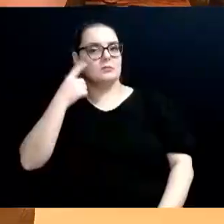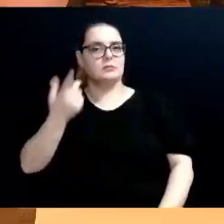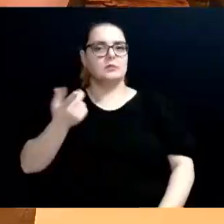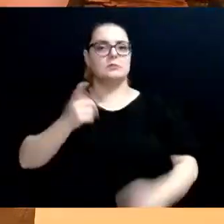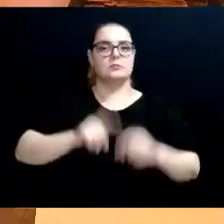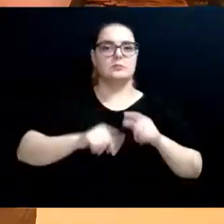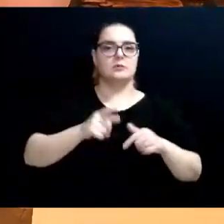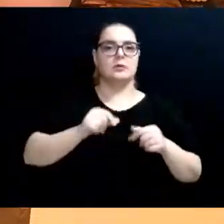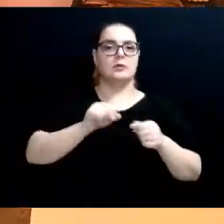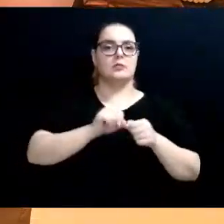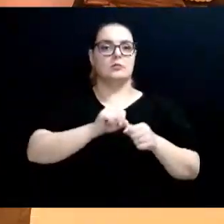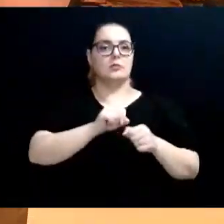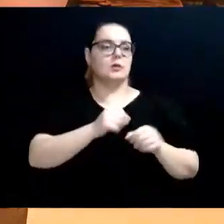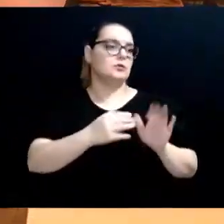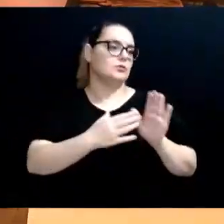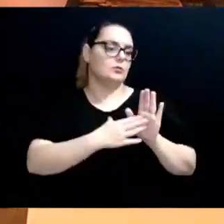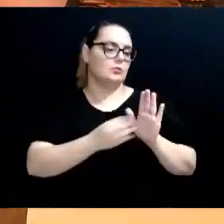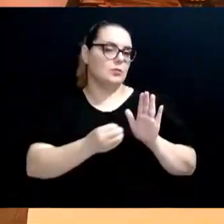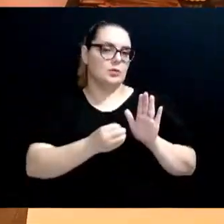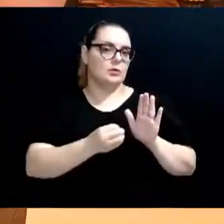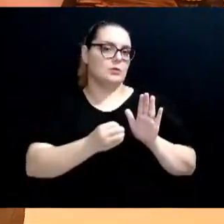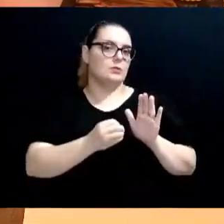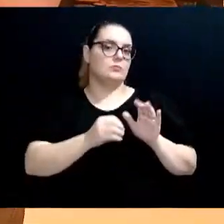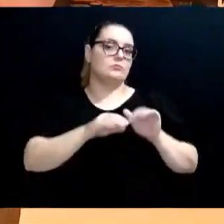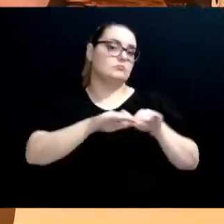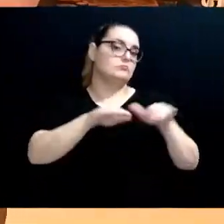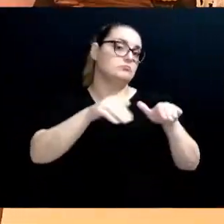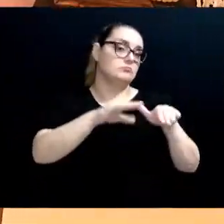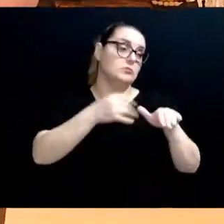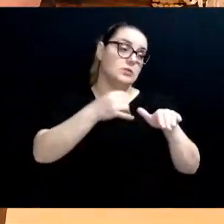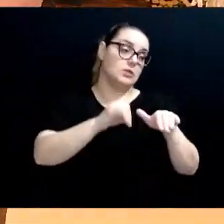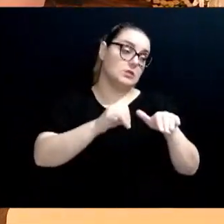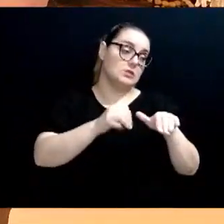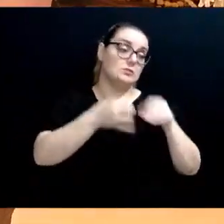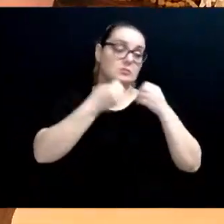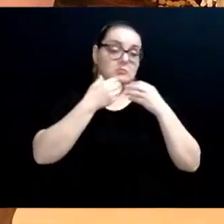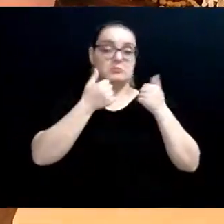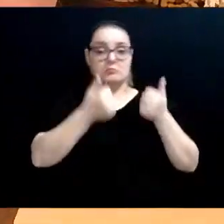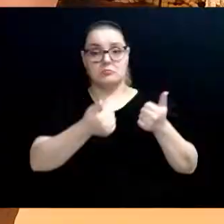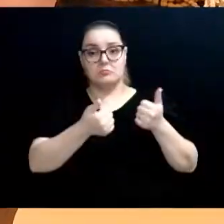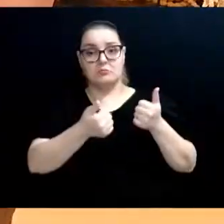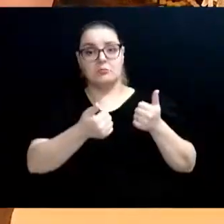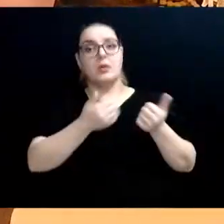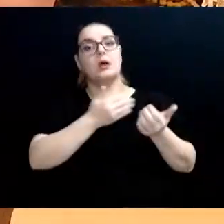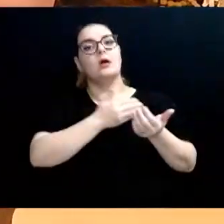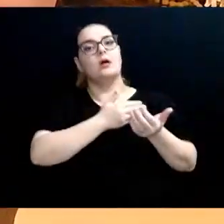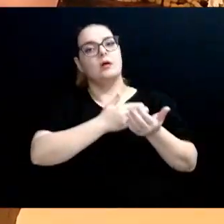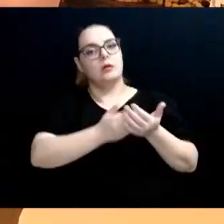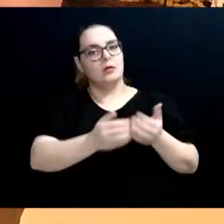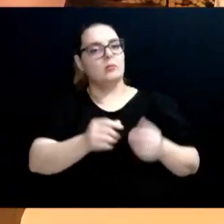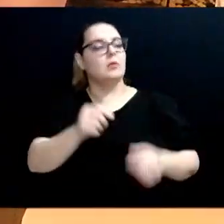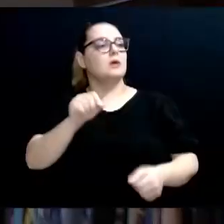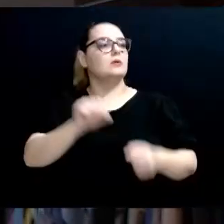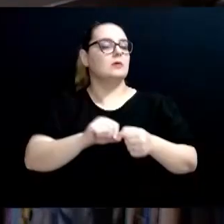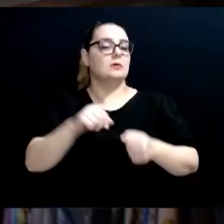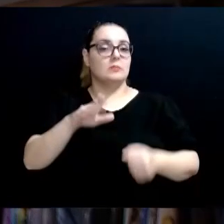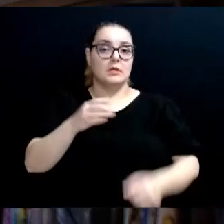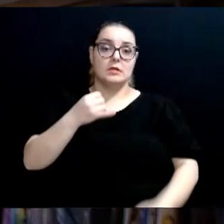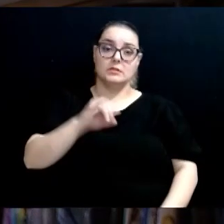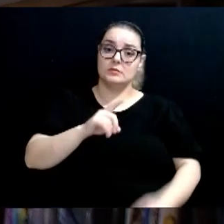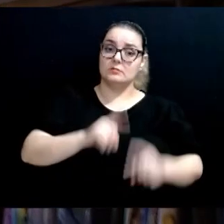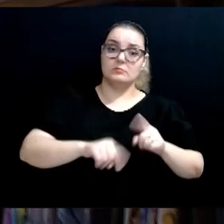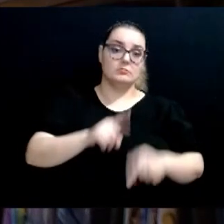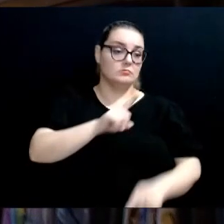de protótipo. Às vezes assim? Eles pensam num produto, fazem um protótipo e colocam na prateleira. Se